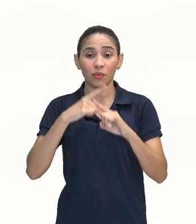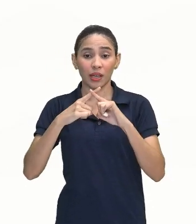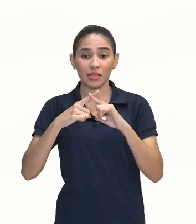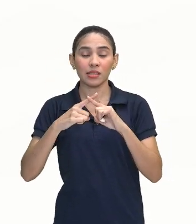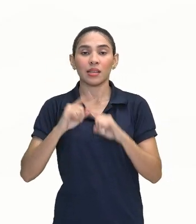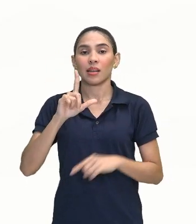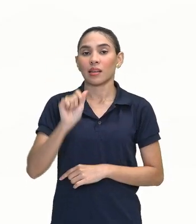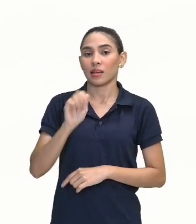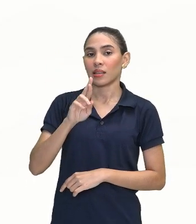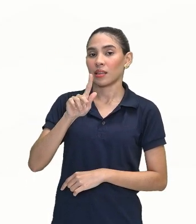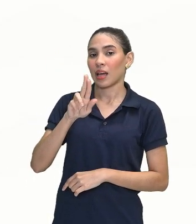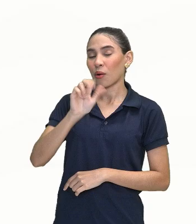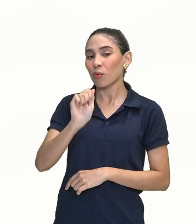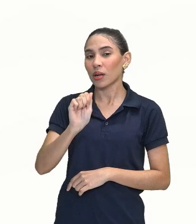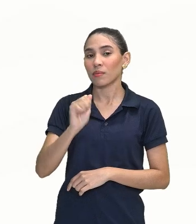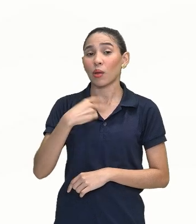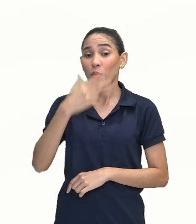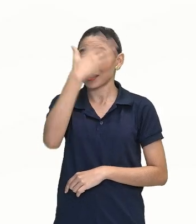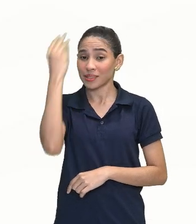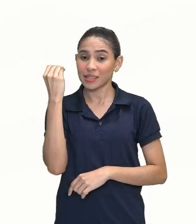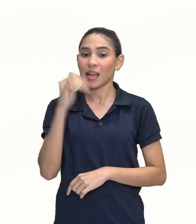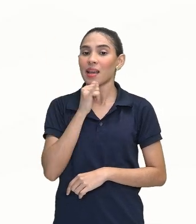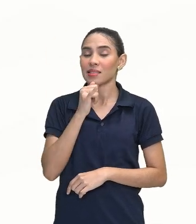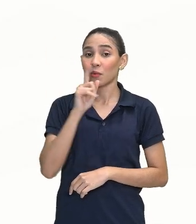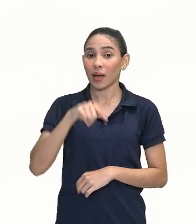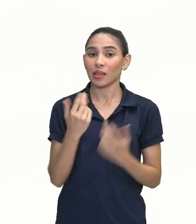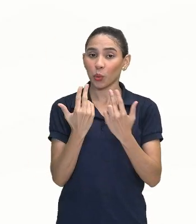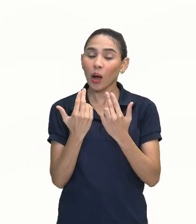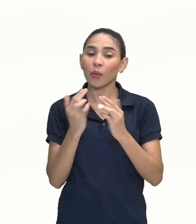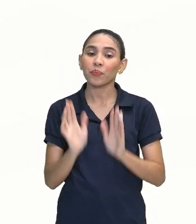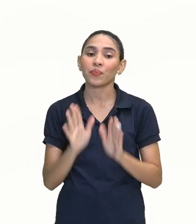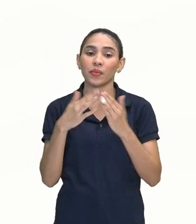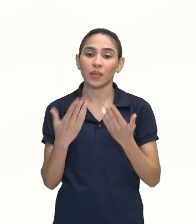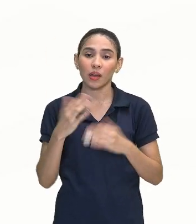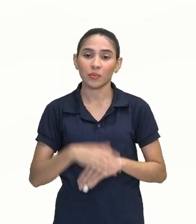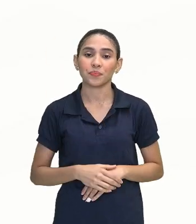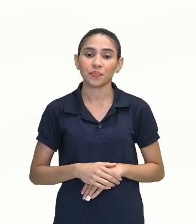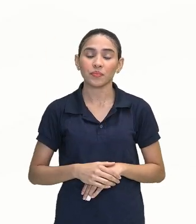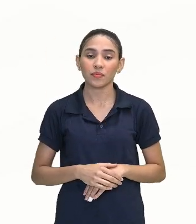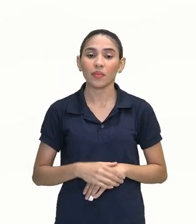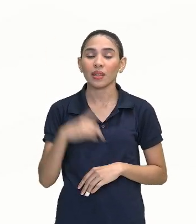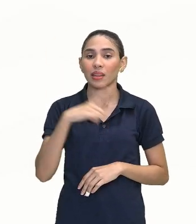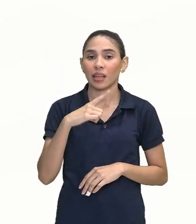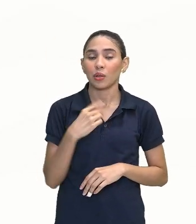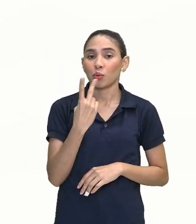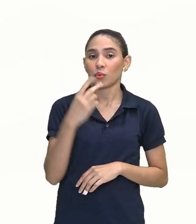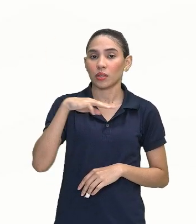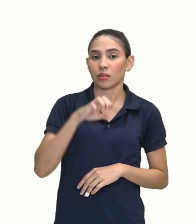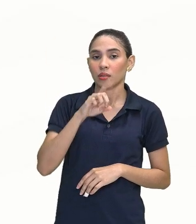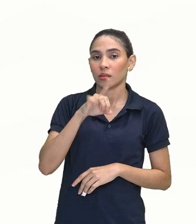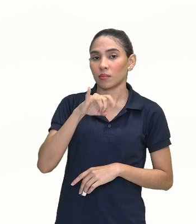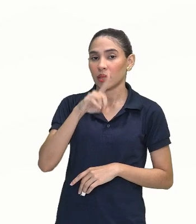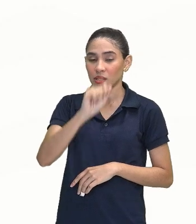se esqueçam, é que essas duas medidas são iguais. E aí, nesse caso, como nós temos duas medidas